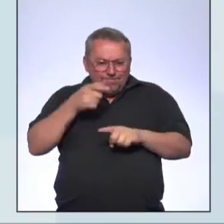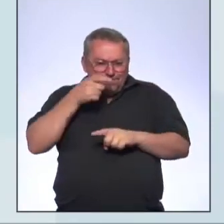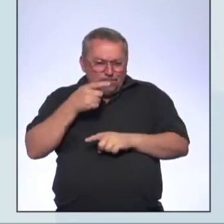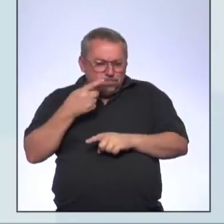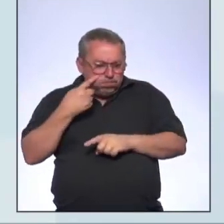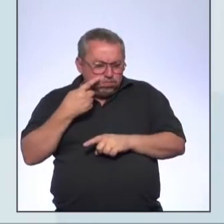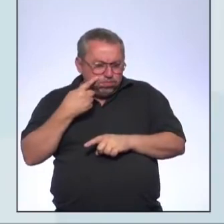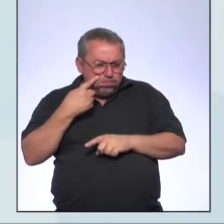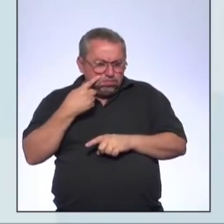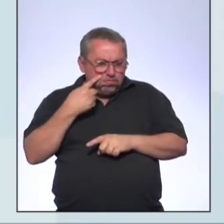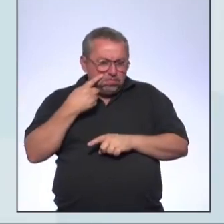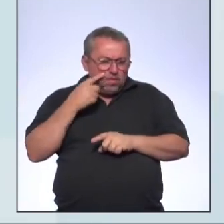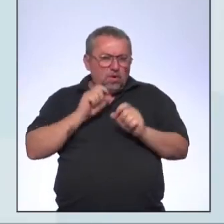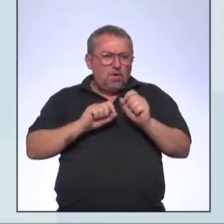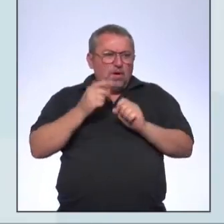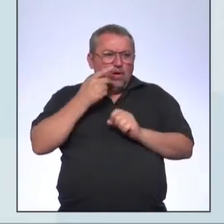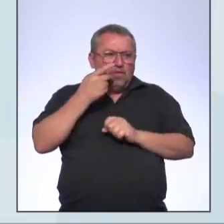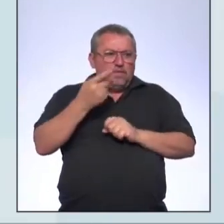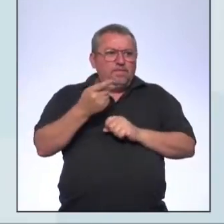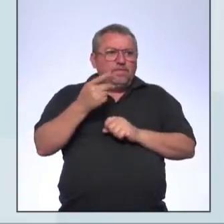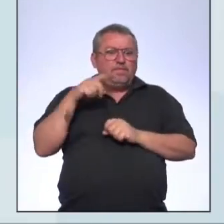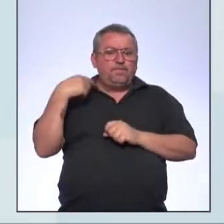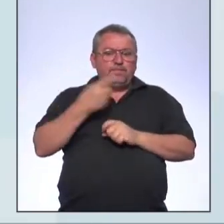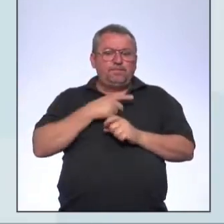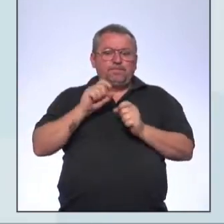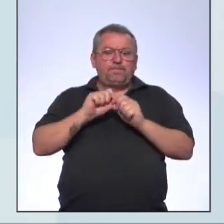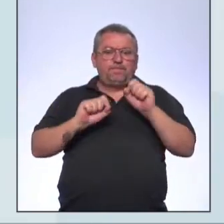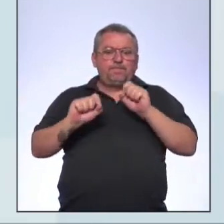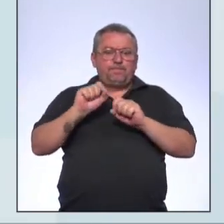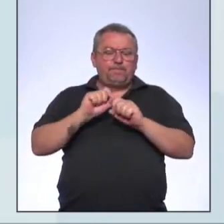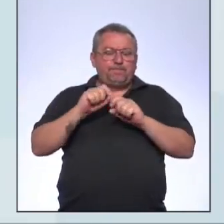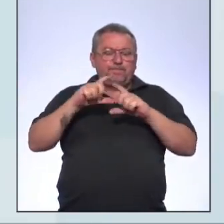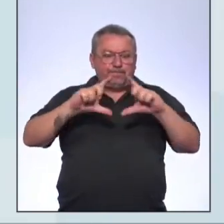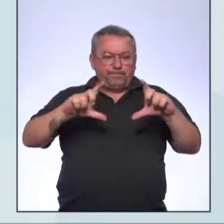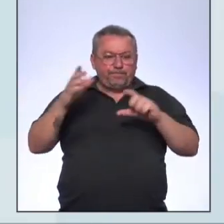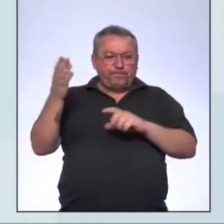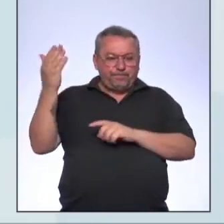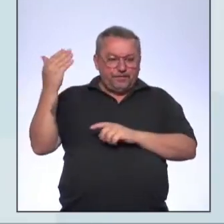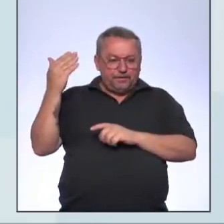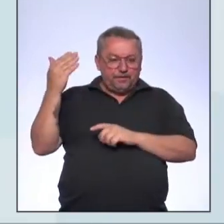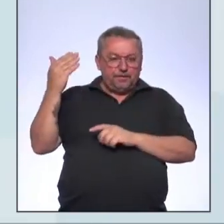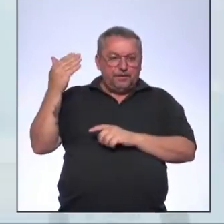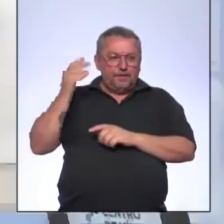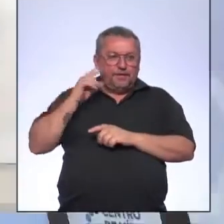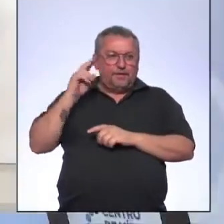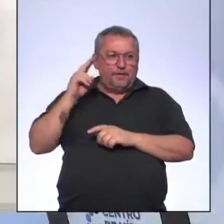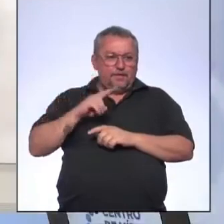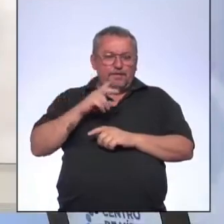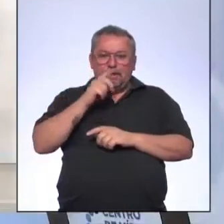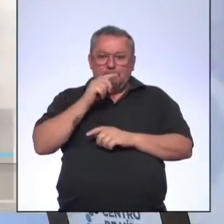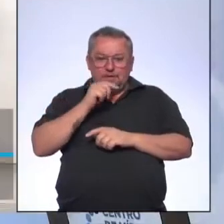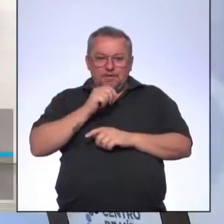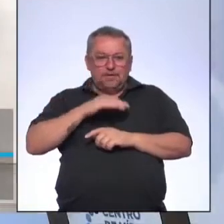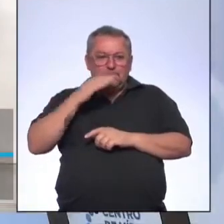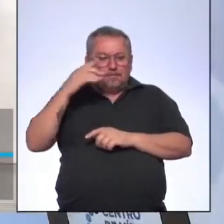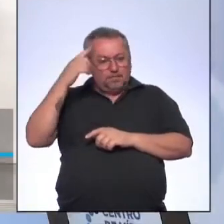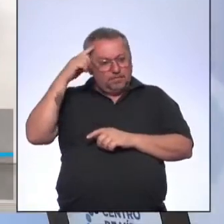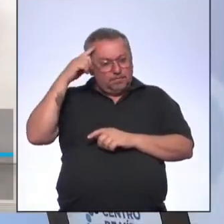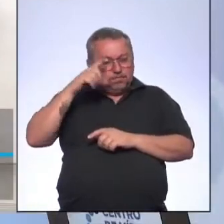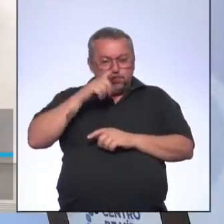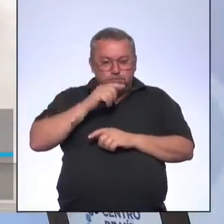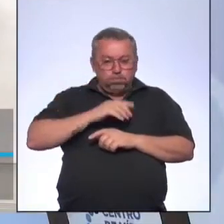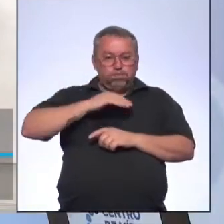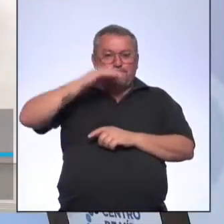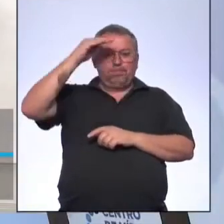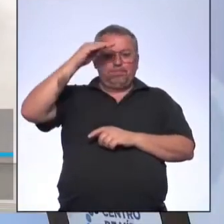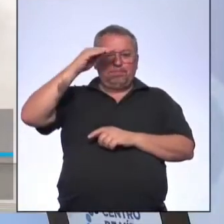de hipótese sobre o que eu vou falar. Foi o que nós fizemos na imagem anterior. Né? Você viu aquela água toda, alagamento.